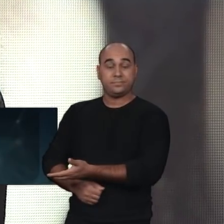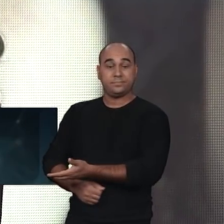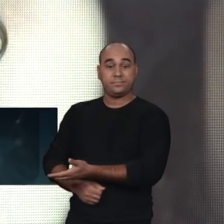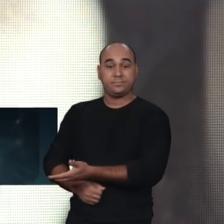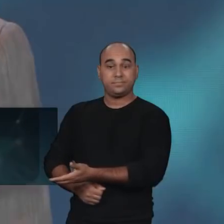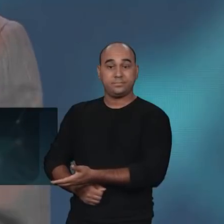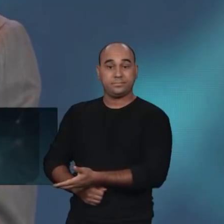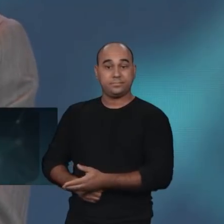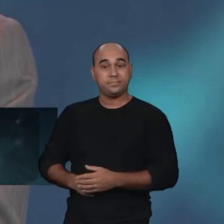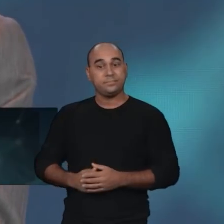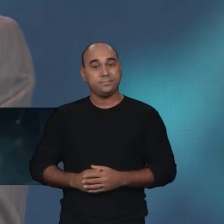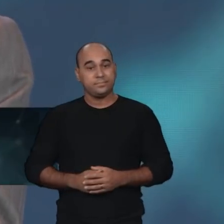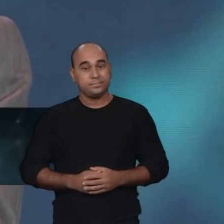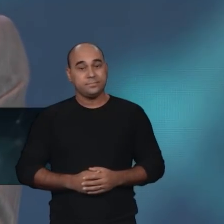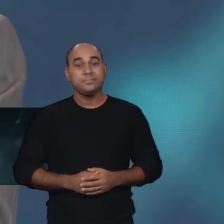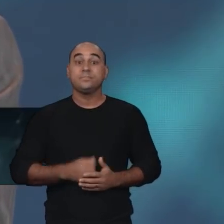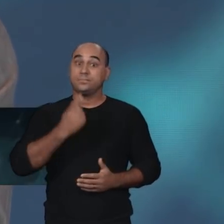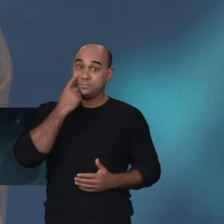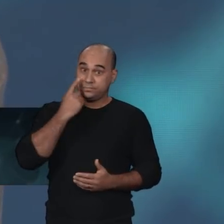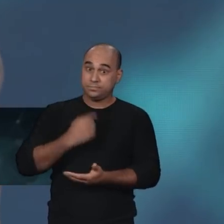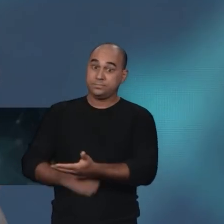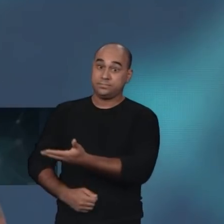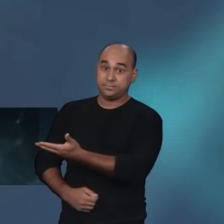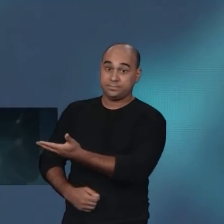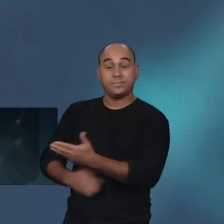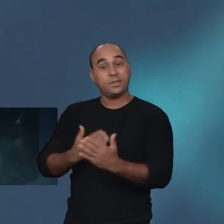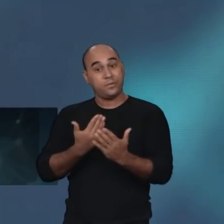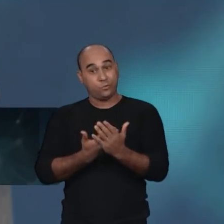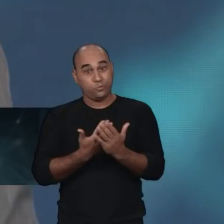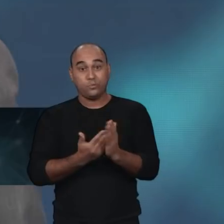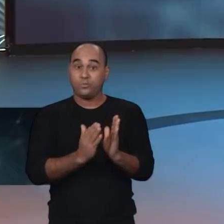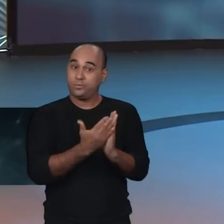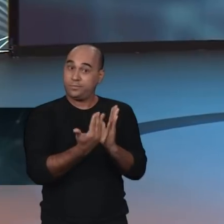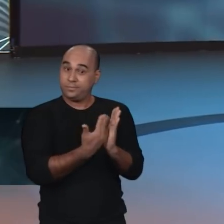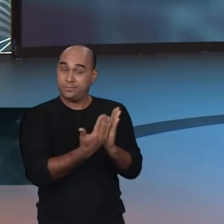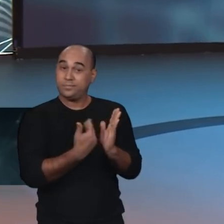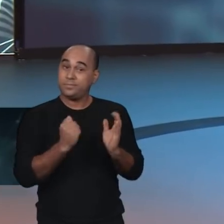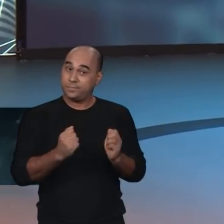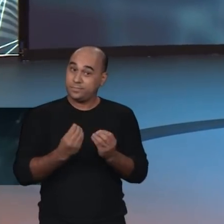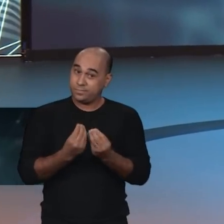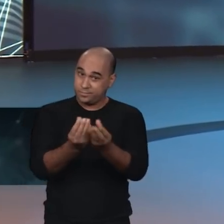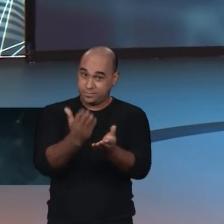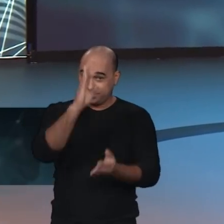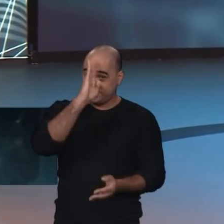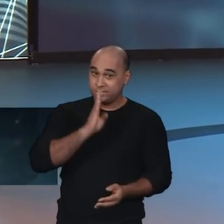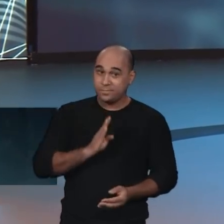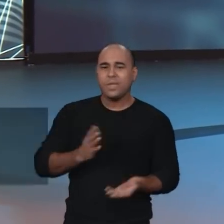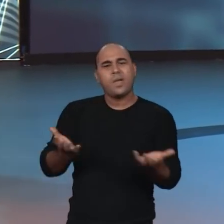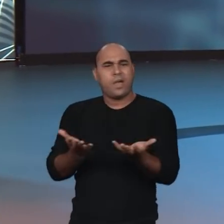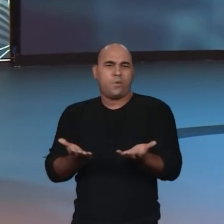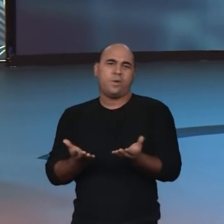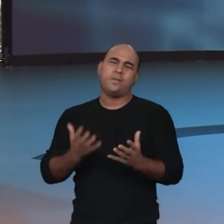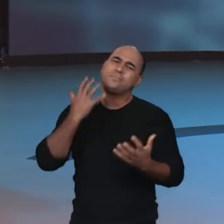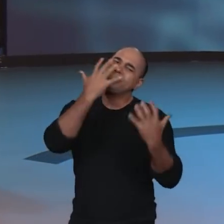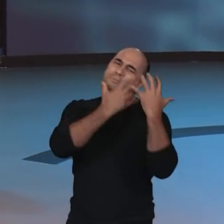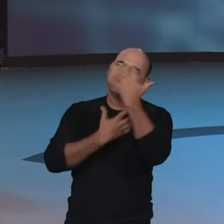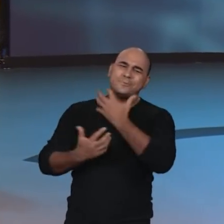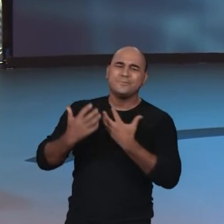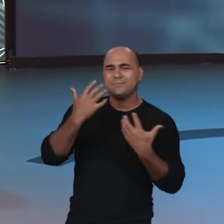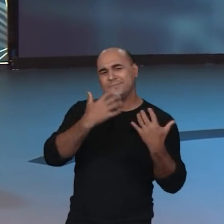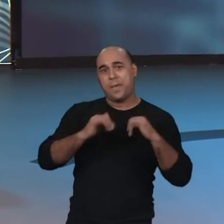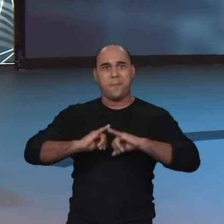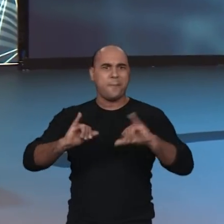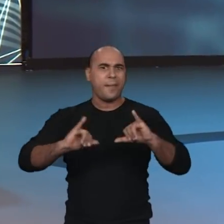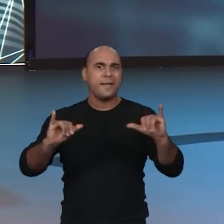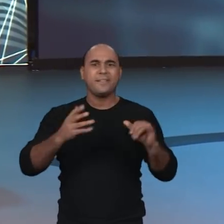biblia.com.br. Muito bem, então é esse o estudo aqui para você. E agora nós vamos de música, De certo, música, Flávia? estamos fazendo tanta propaganda aqui vamos